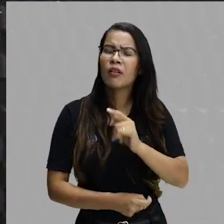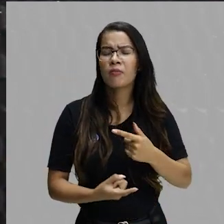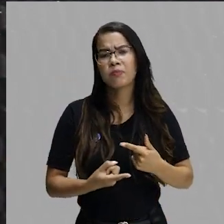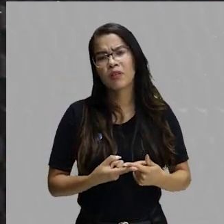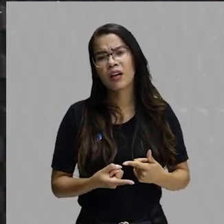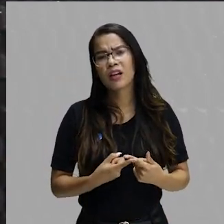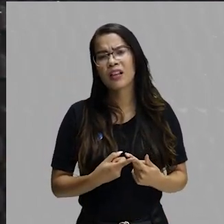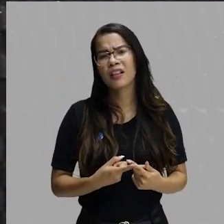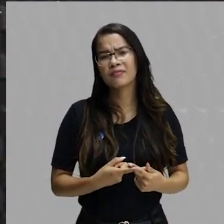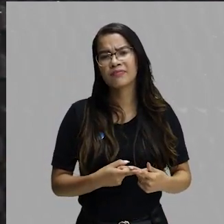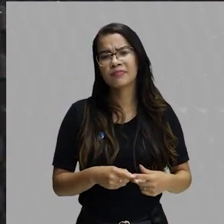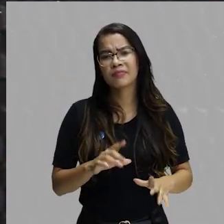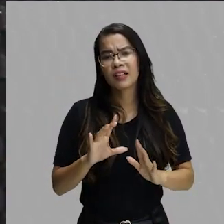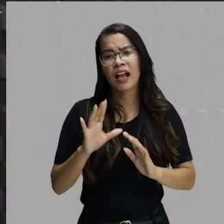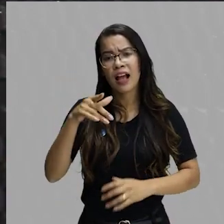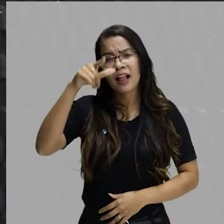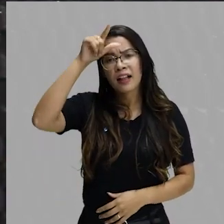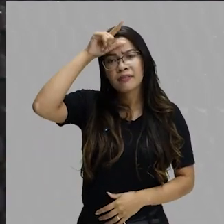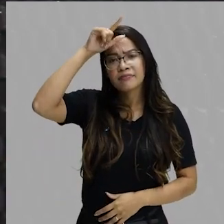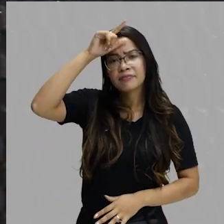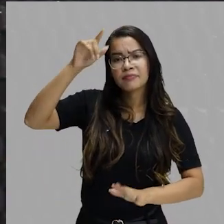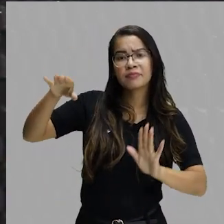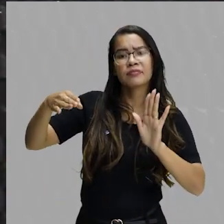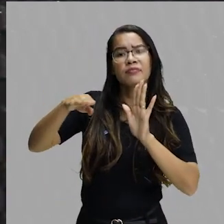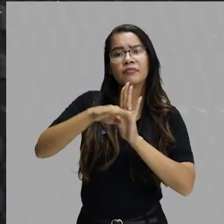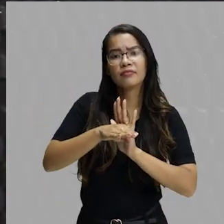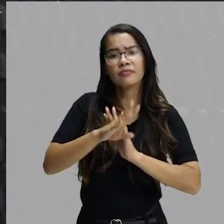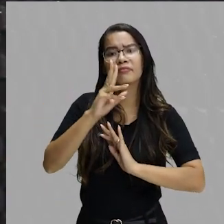chegaram ao poder sem golpe.